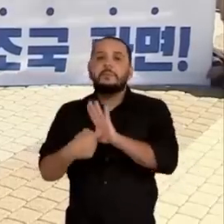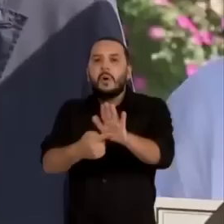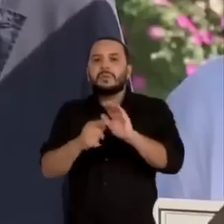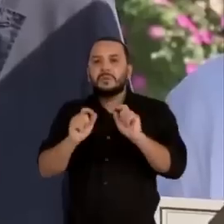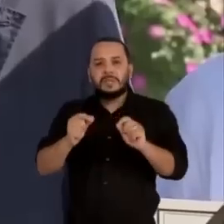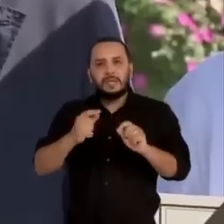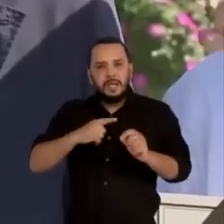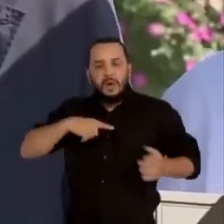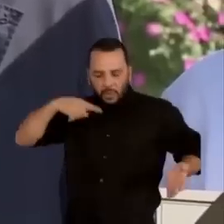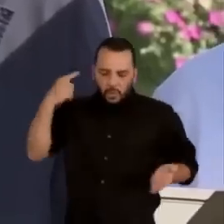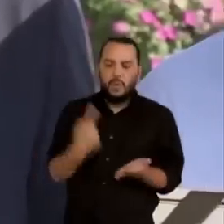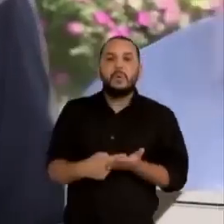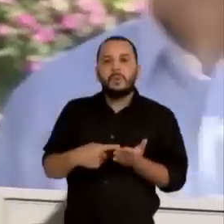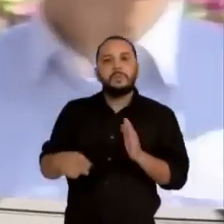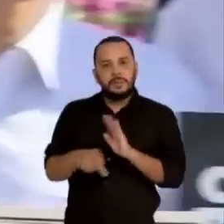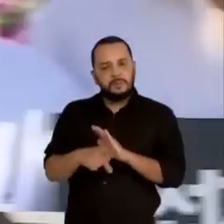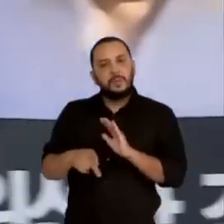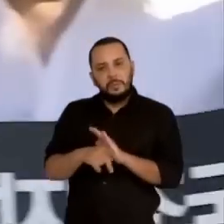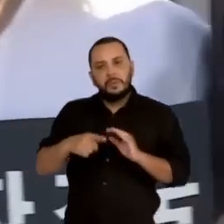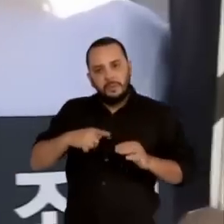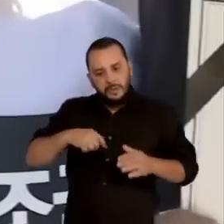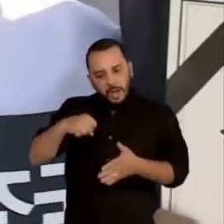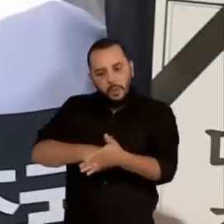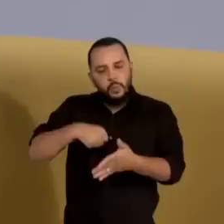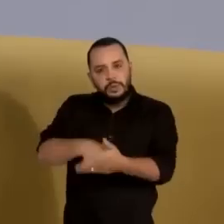grande compromisso com uma causa.